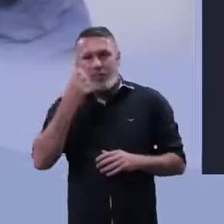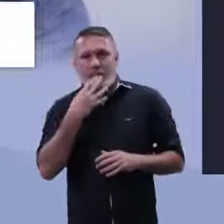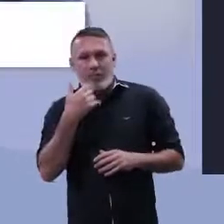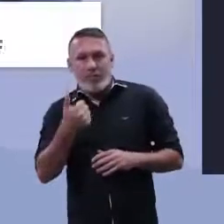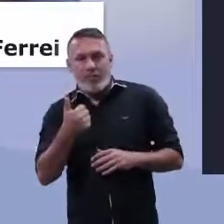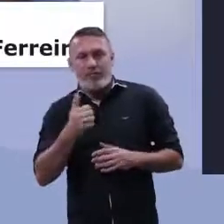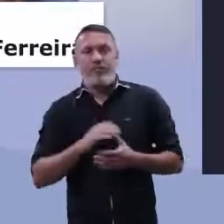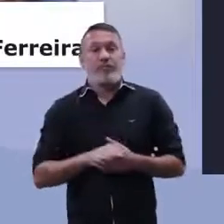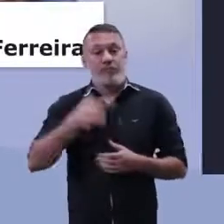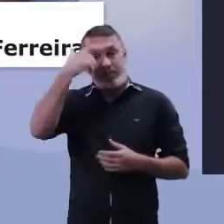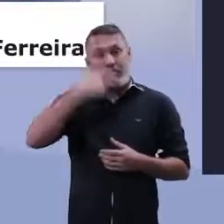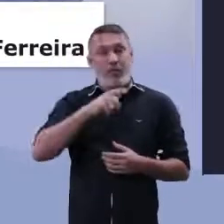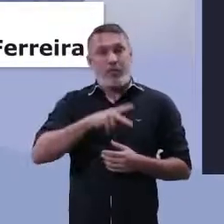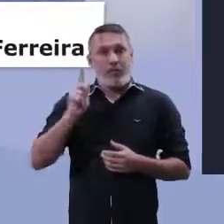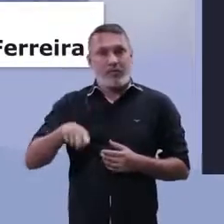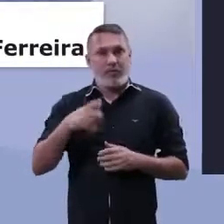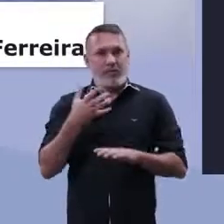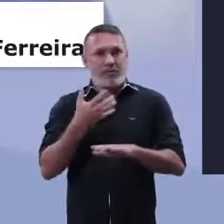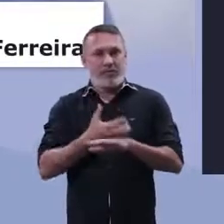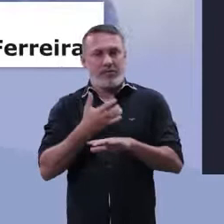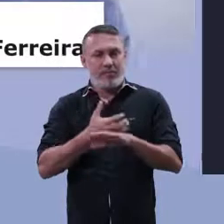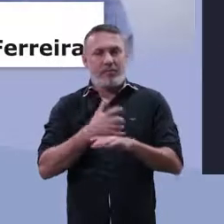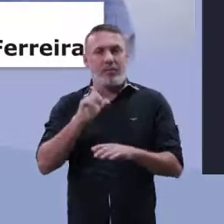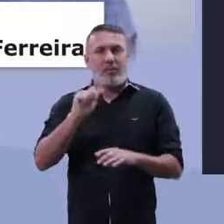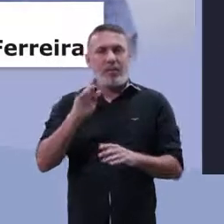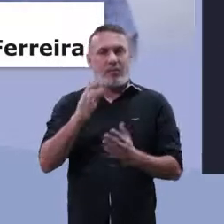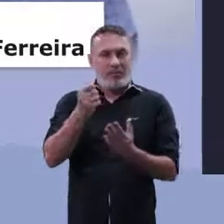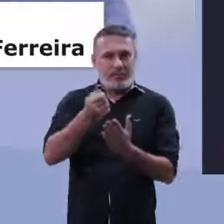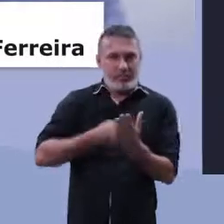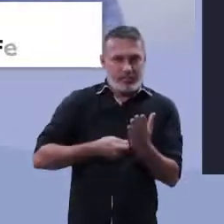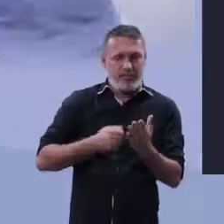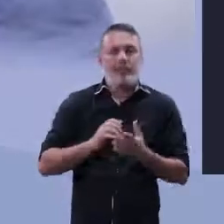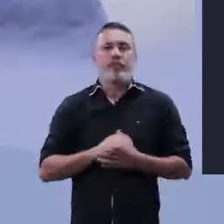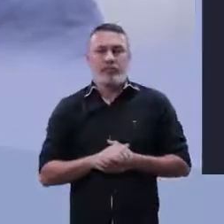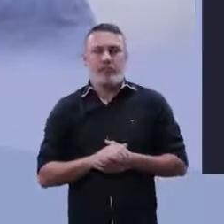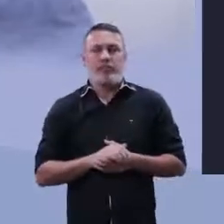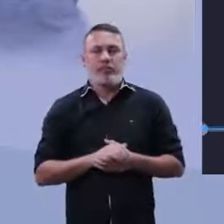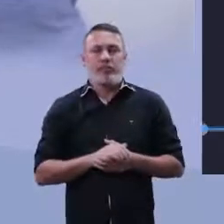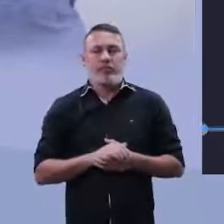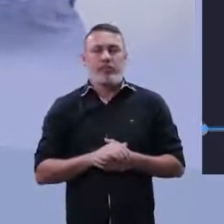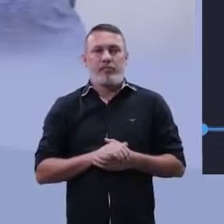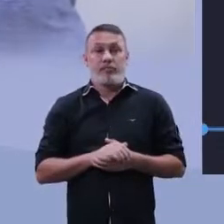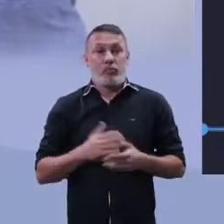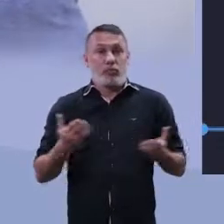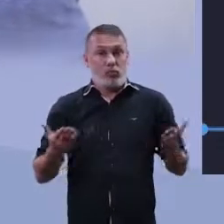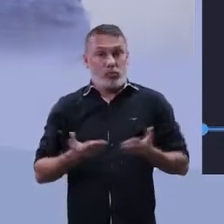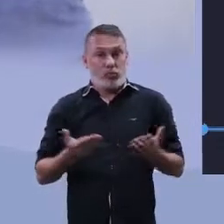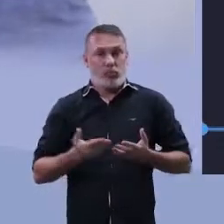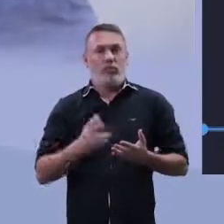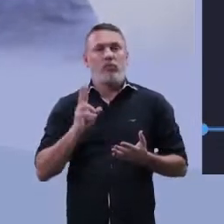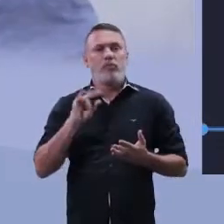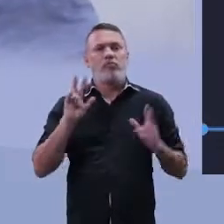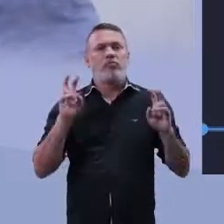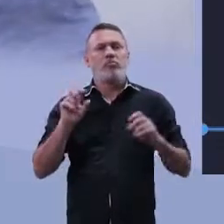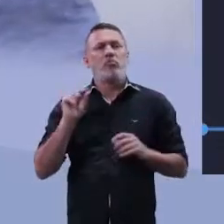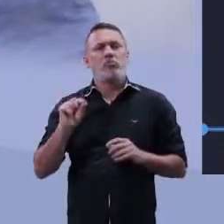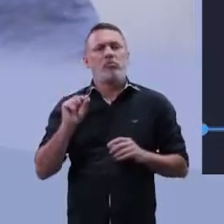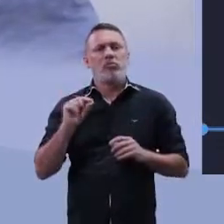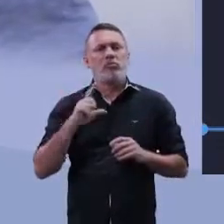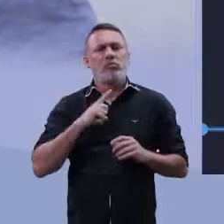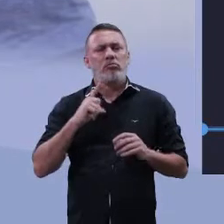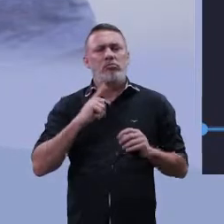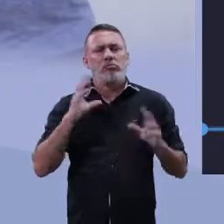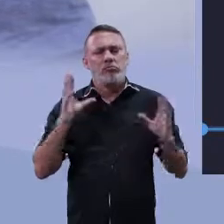Fala pessoal, tudo bem? Professor R aqui para mais uma aula no nosso laboratório de redação. Hoje nós vamos falar